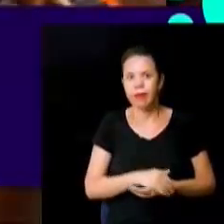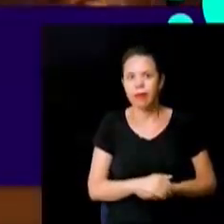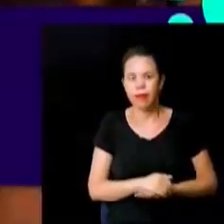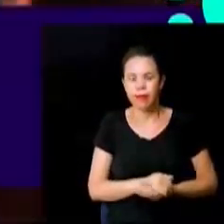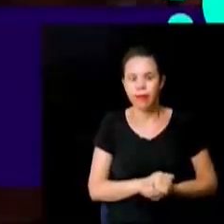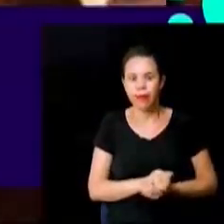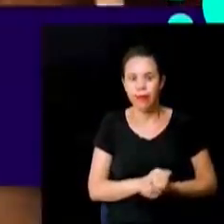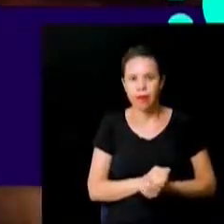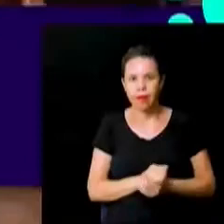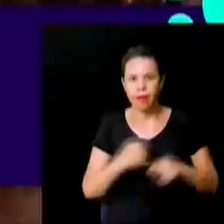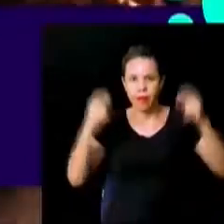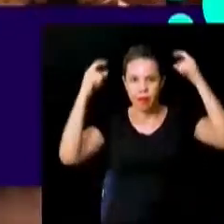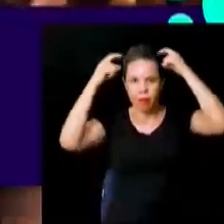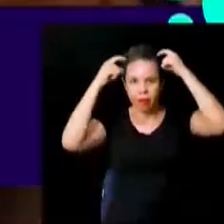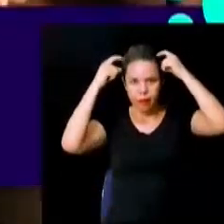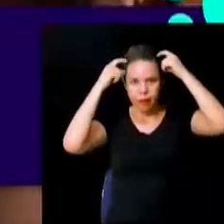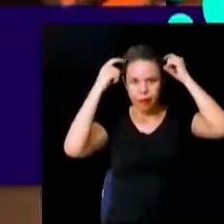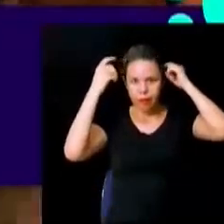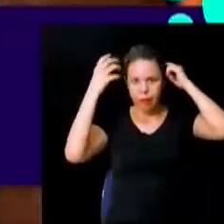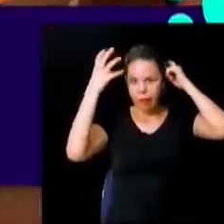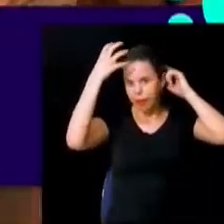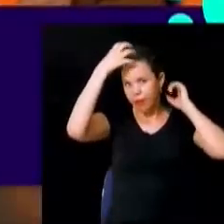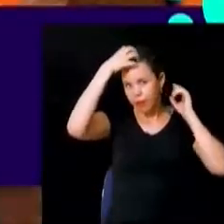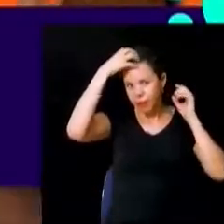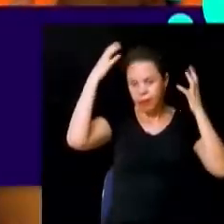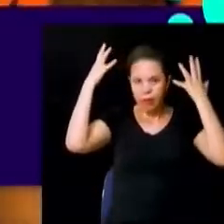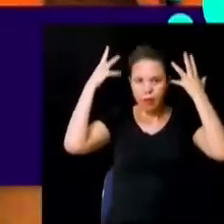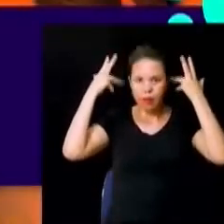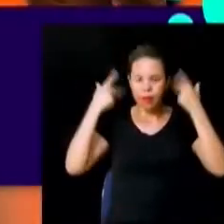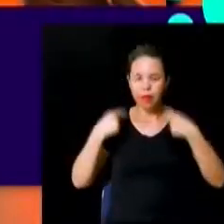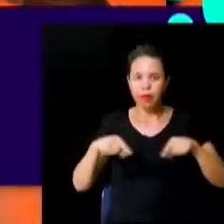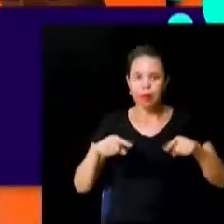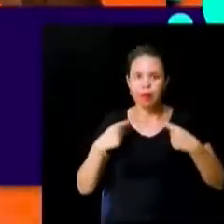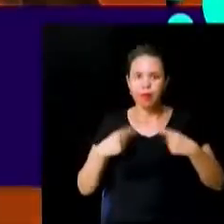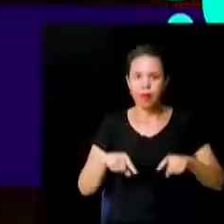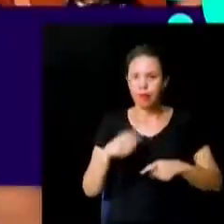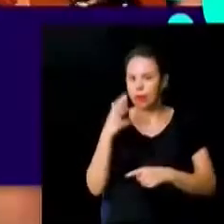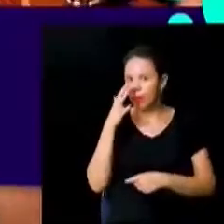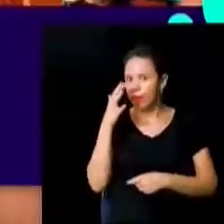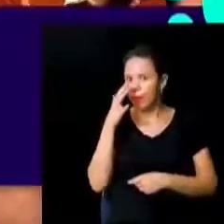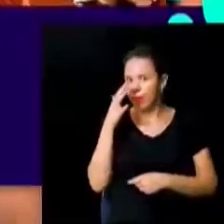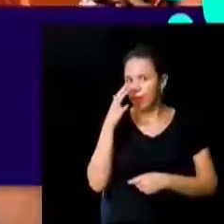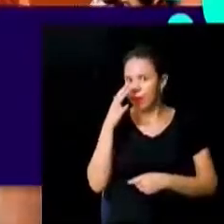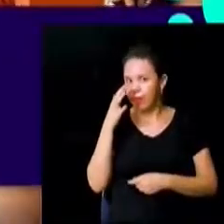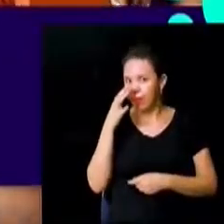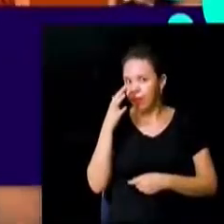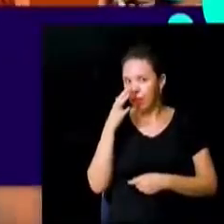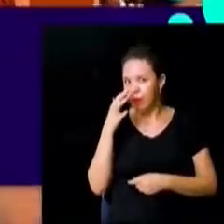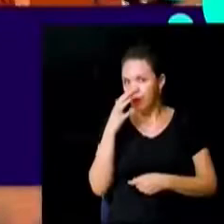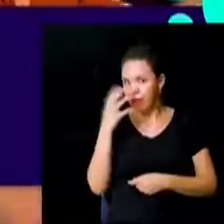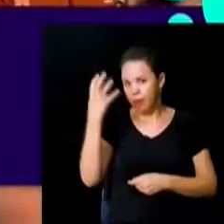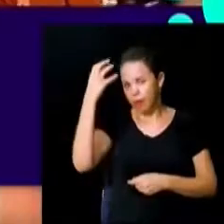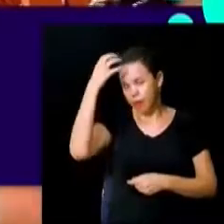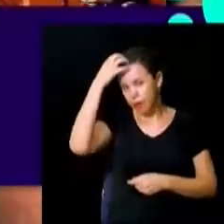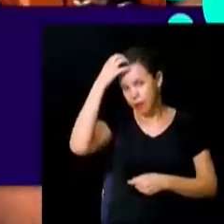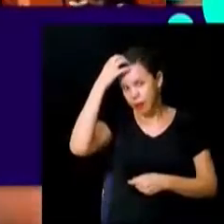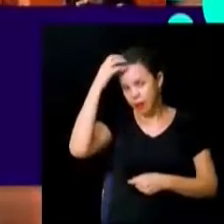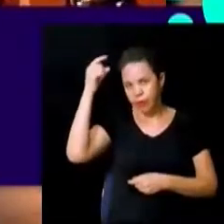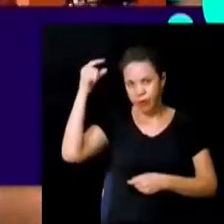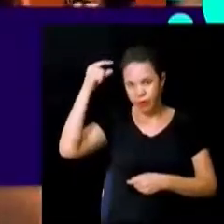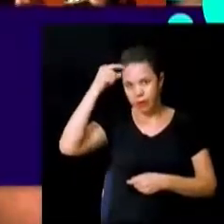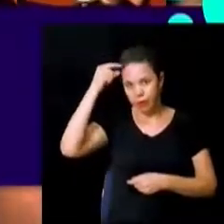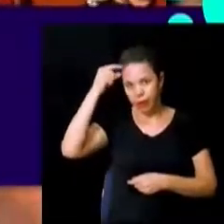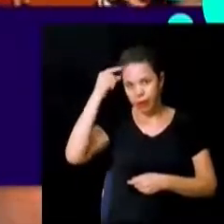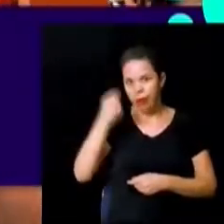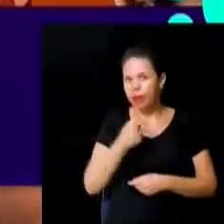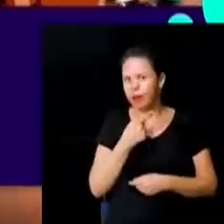o clássico da Disney, O Rei Leão, chega em Campinas num musical encantador. O espetáculo conta com um incrível recurso de